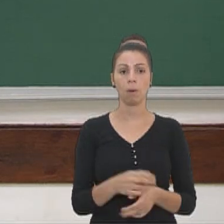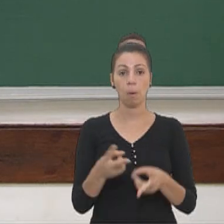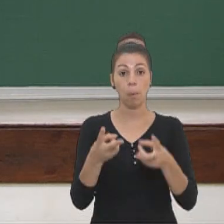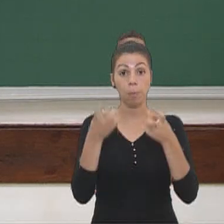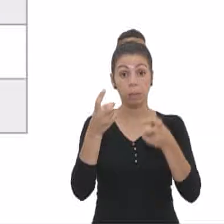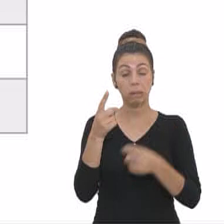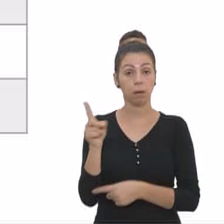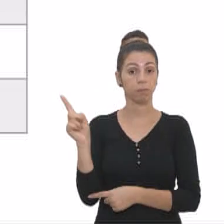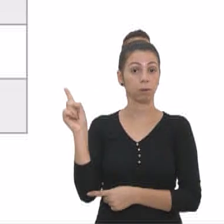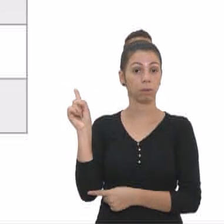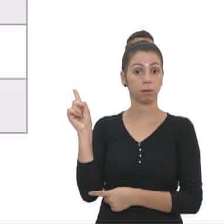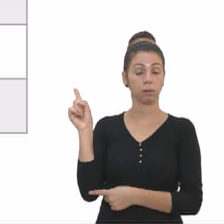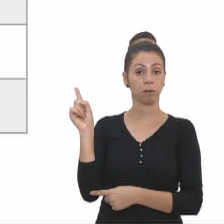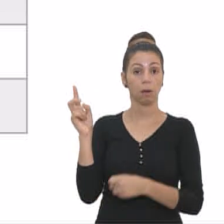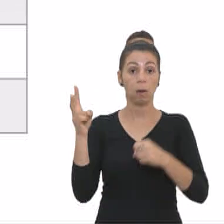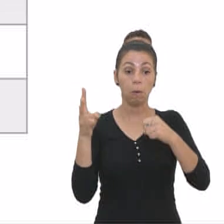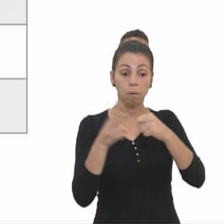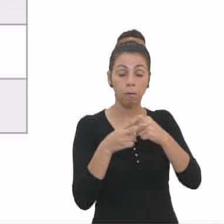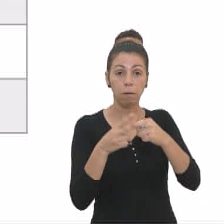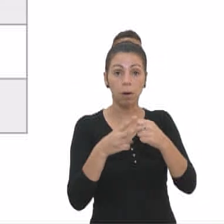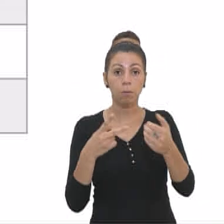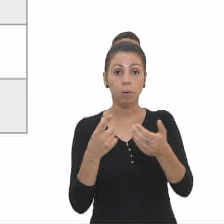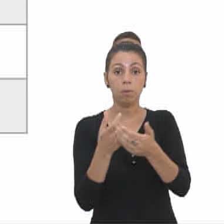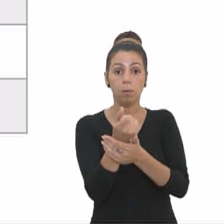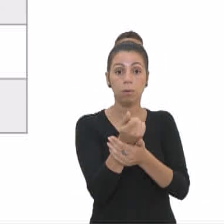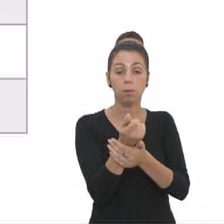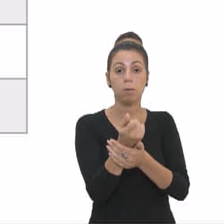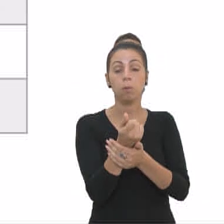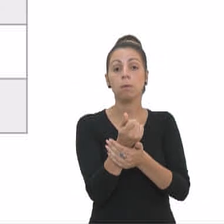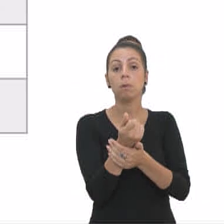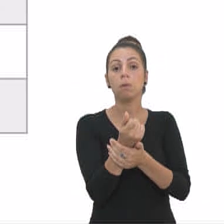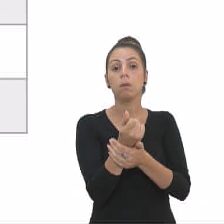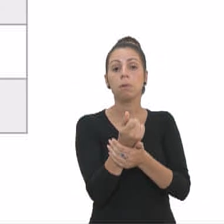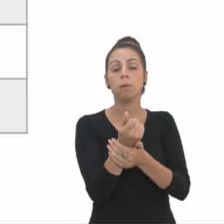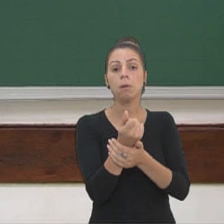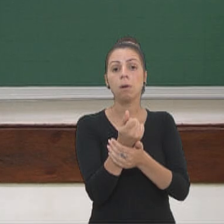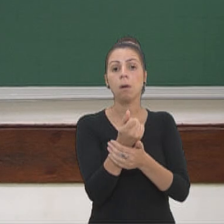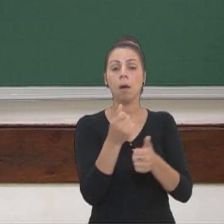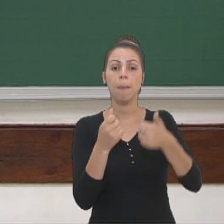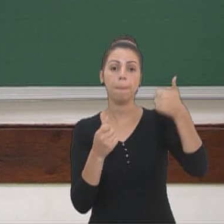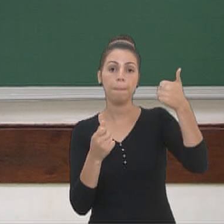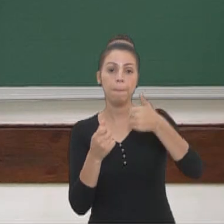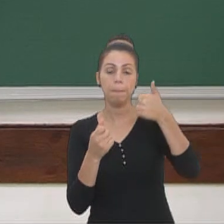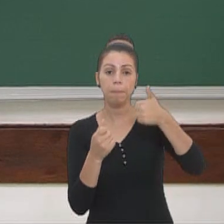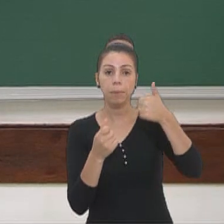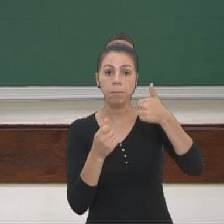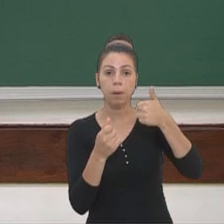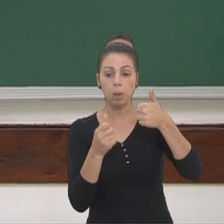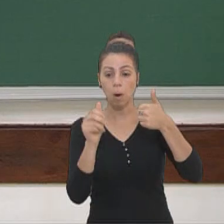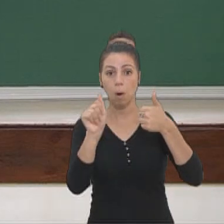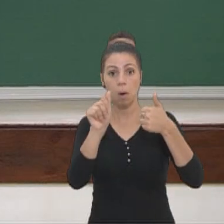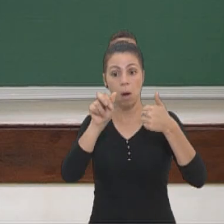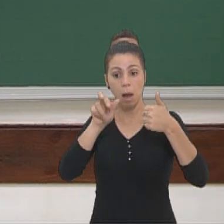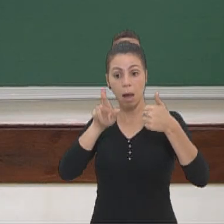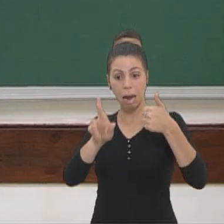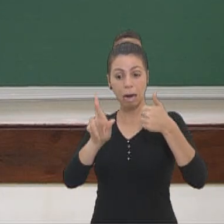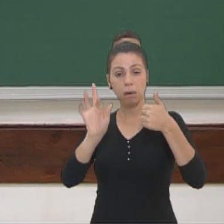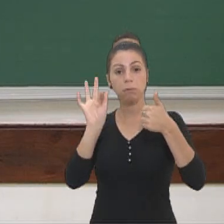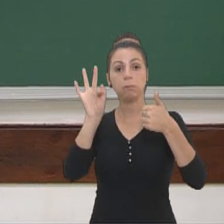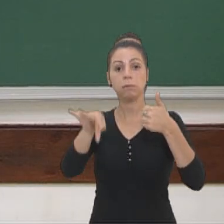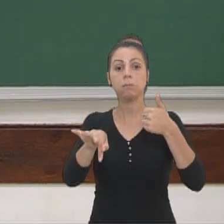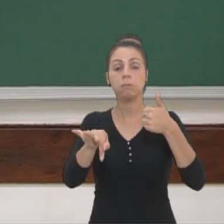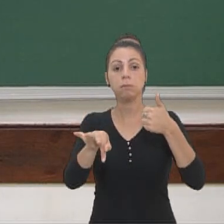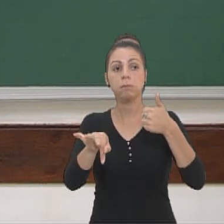Observem que o verbo comprar, então verbo em primeira conjugação terminado em ar, vocês deveriam o